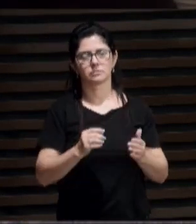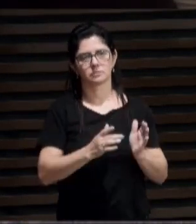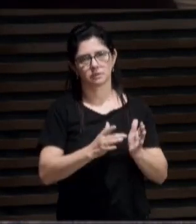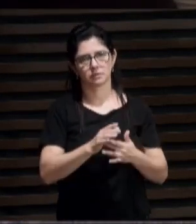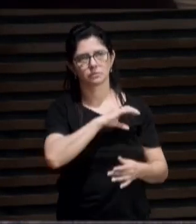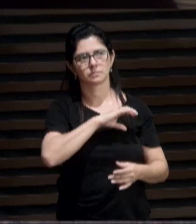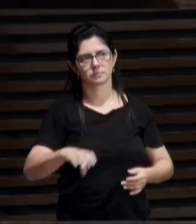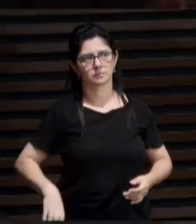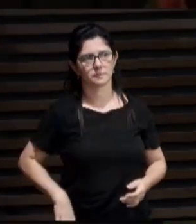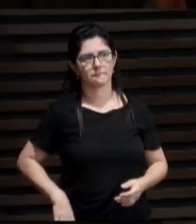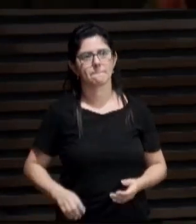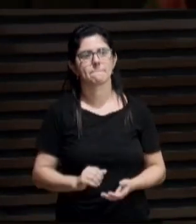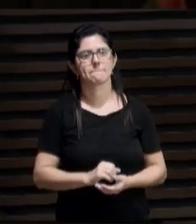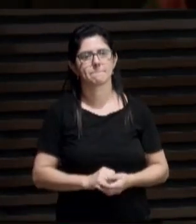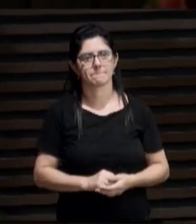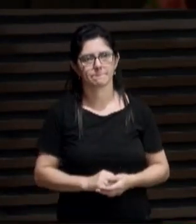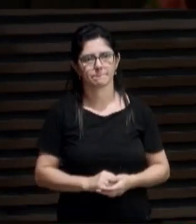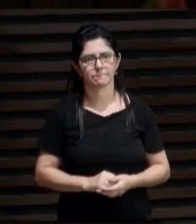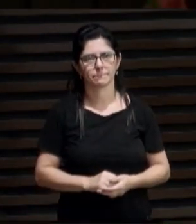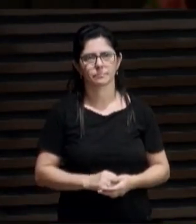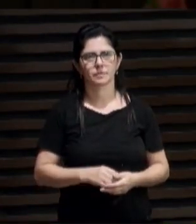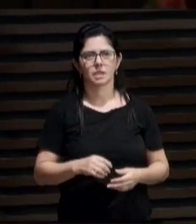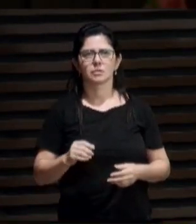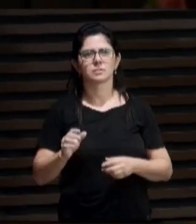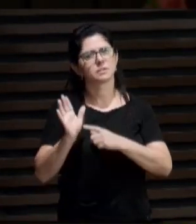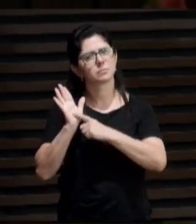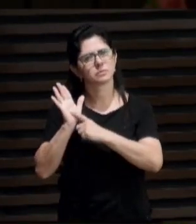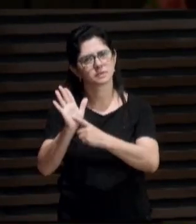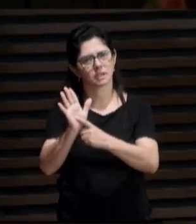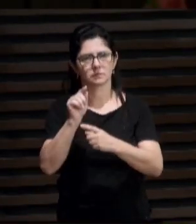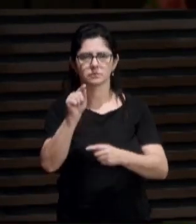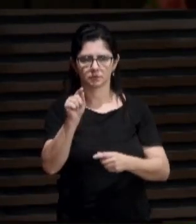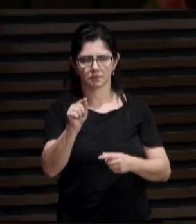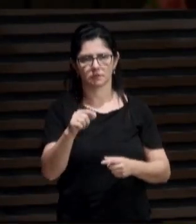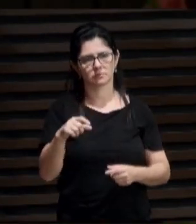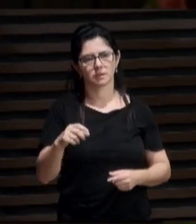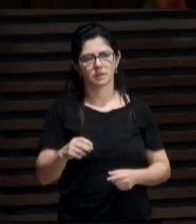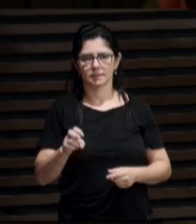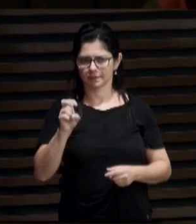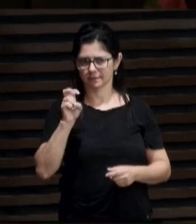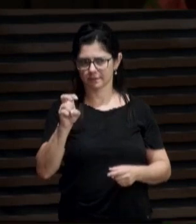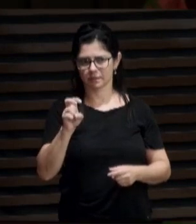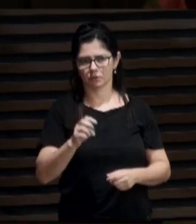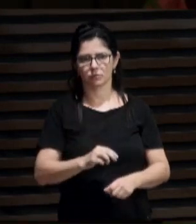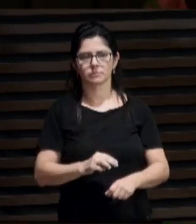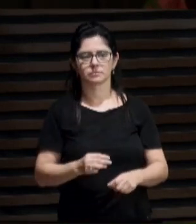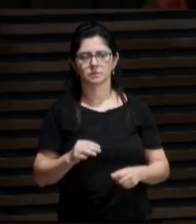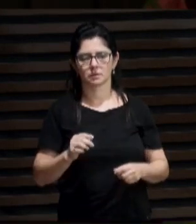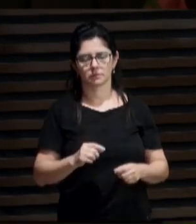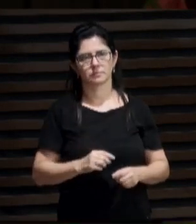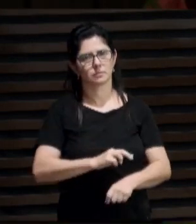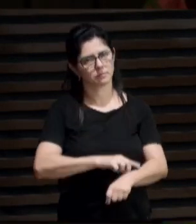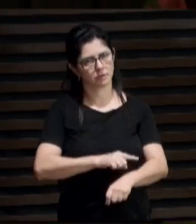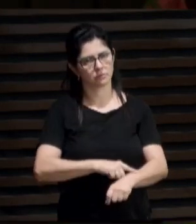Eu gostaria de enfatizar com vocês 5 momentos, dentro desse tempo que nos resta. Momentos de